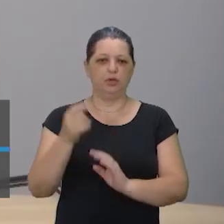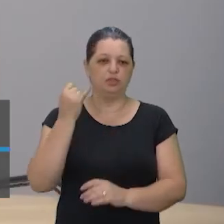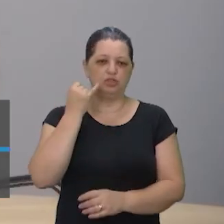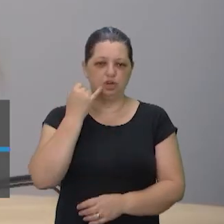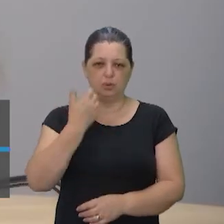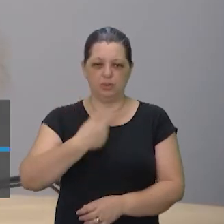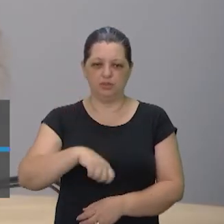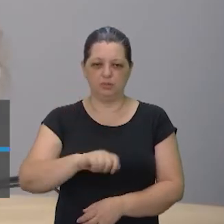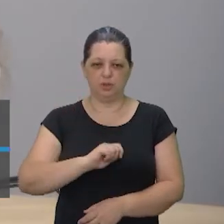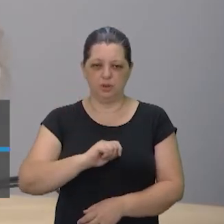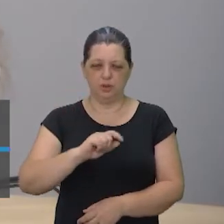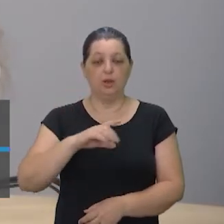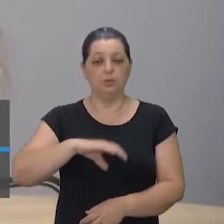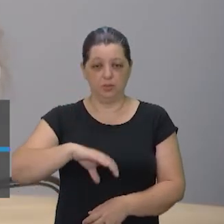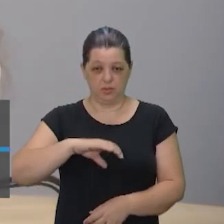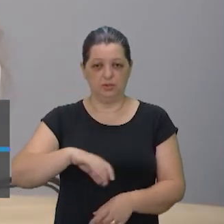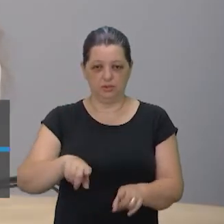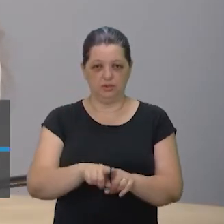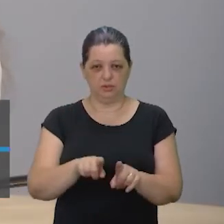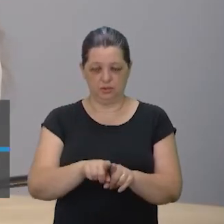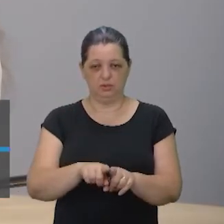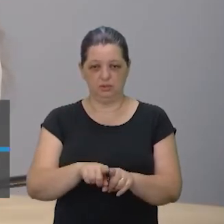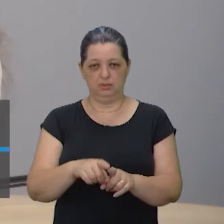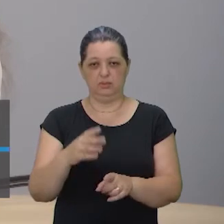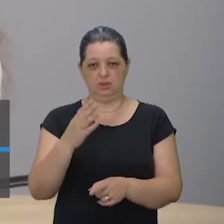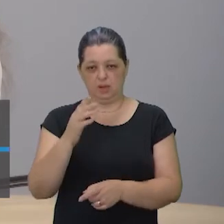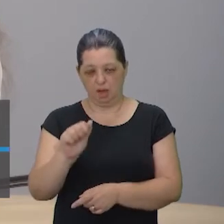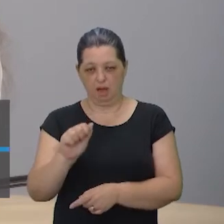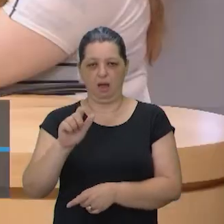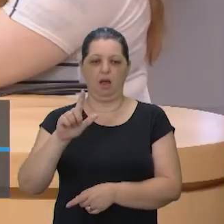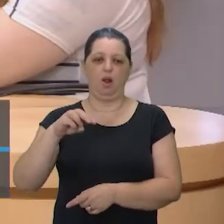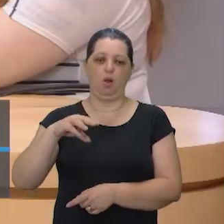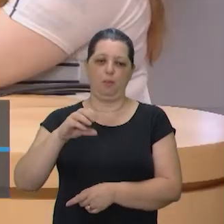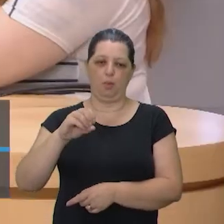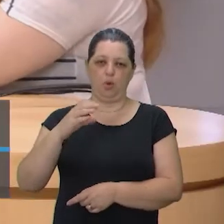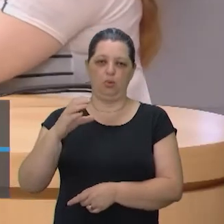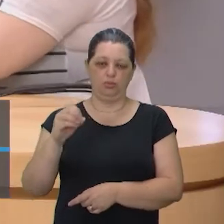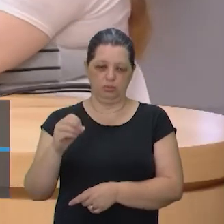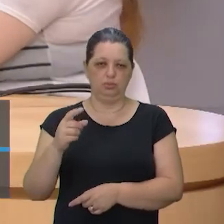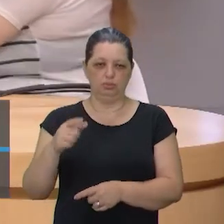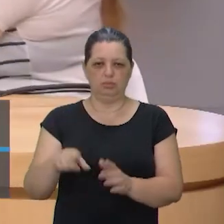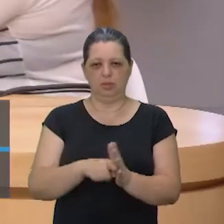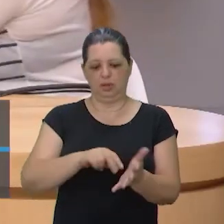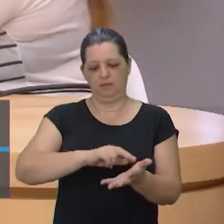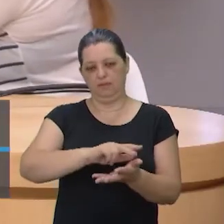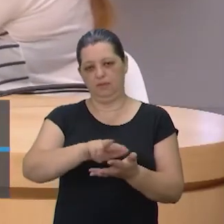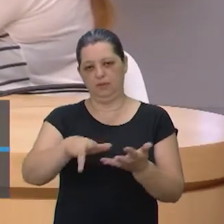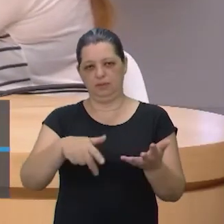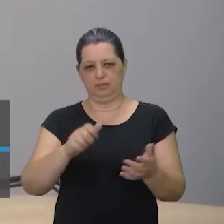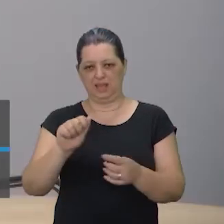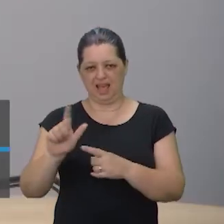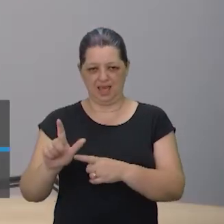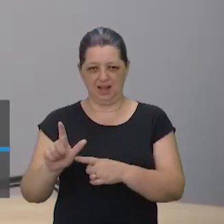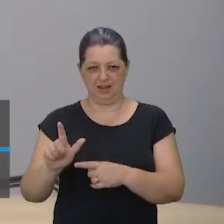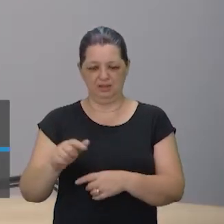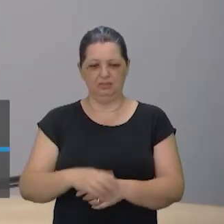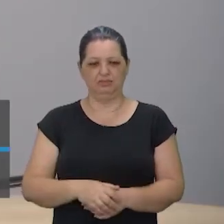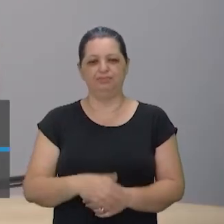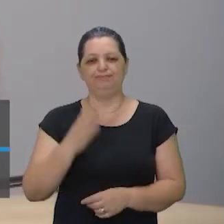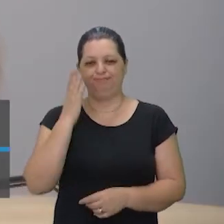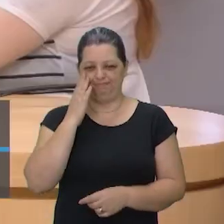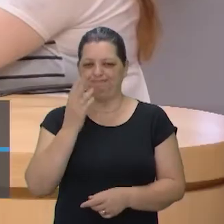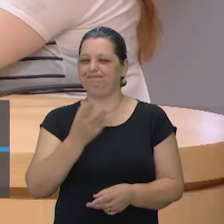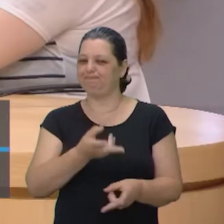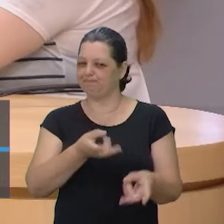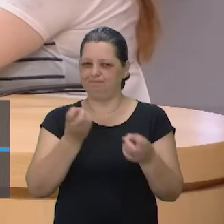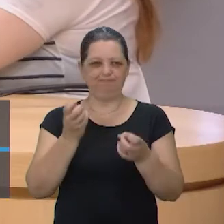Olha, Até no português, almoço, alface, álgebra. Você sabia que eu nunca tinha reparado nisso? Para você ter